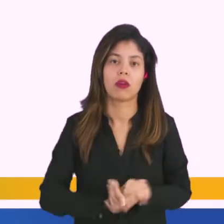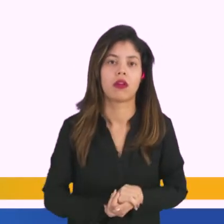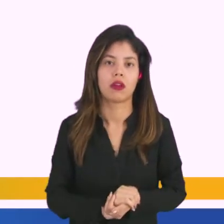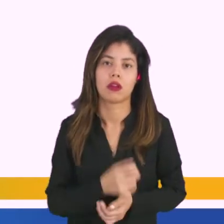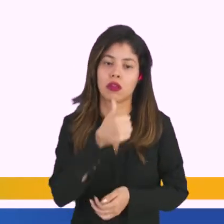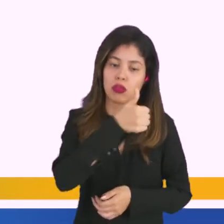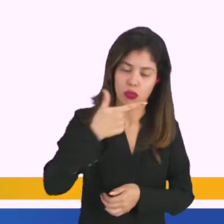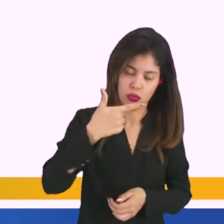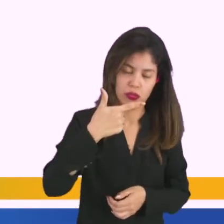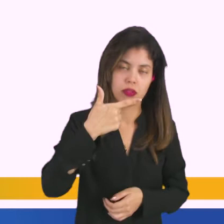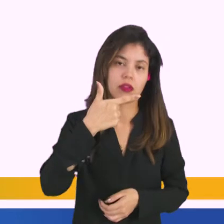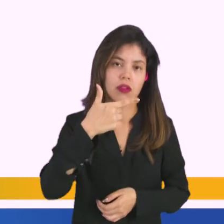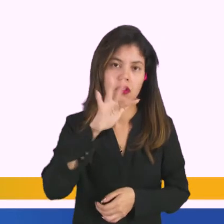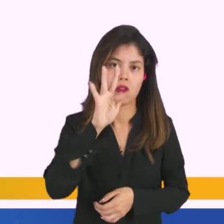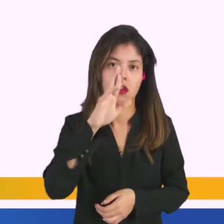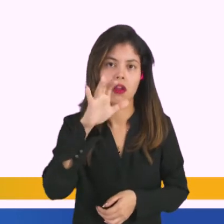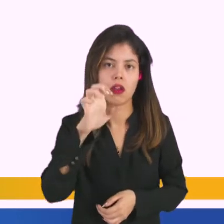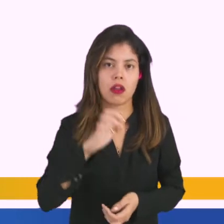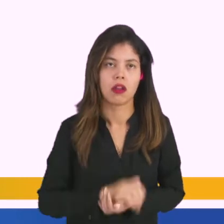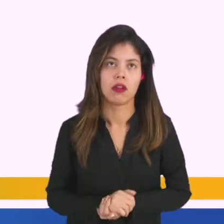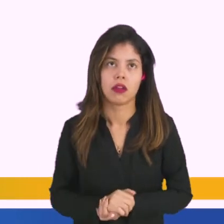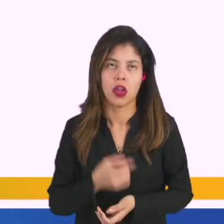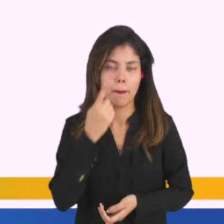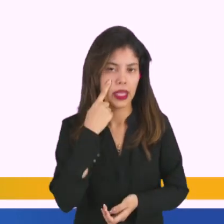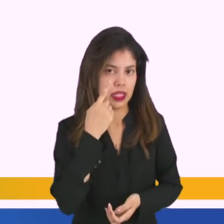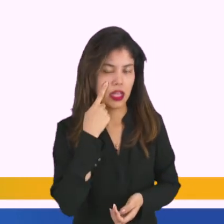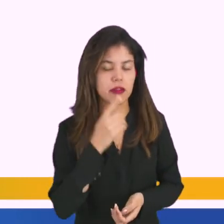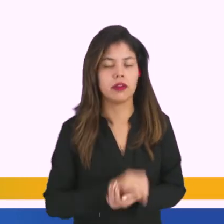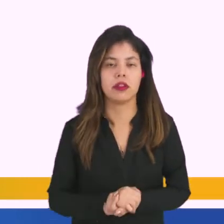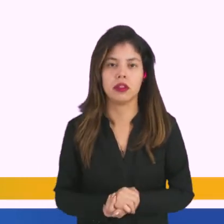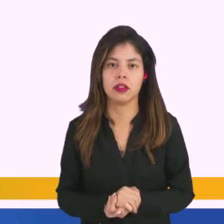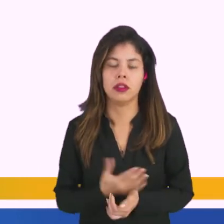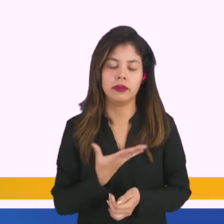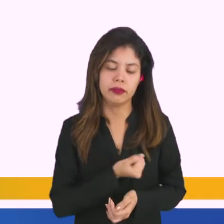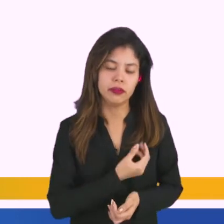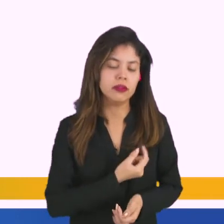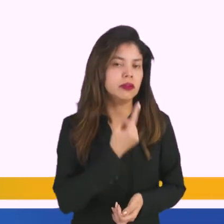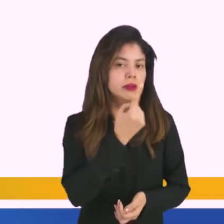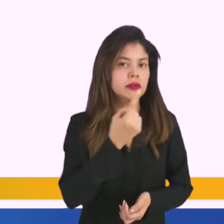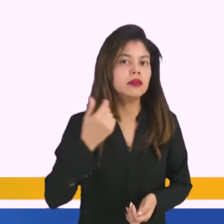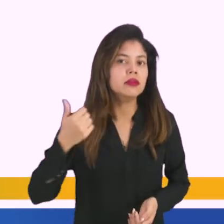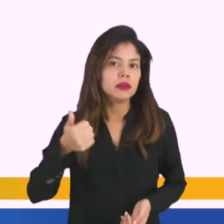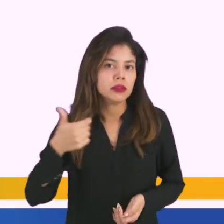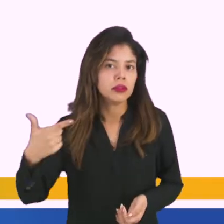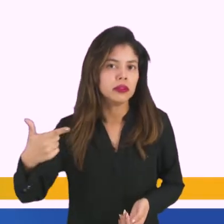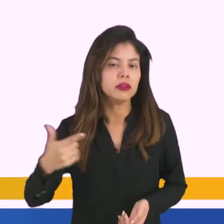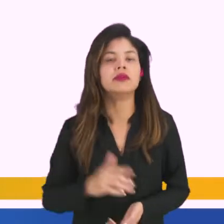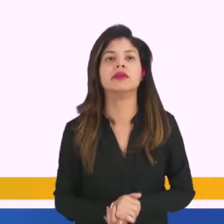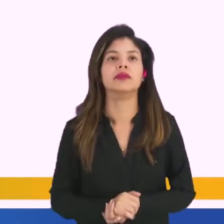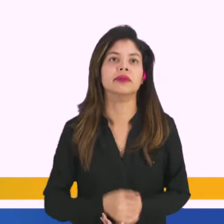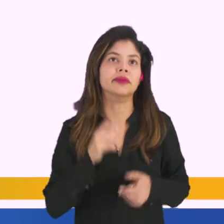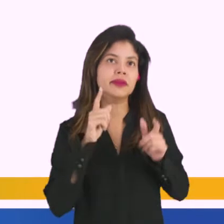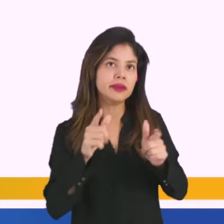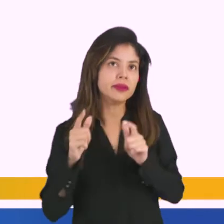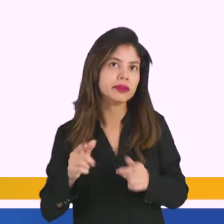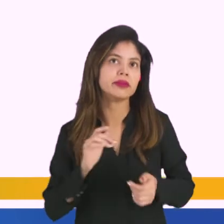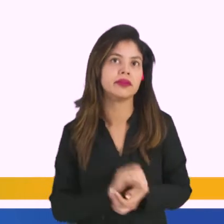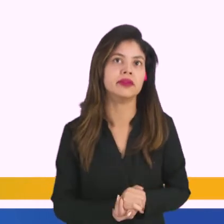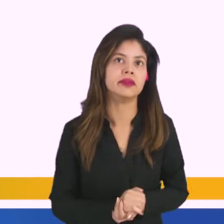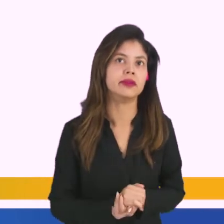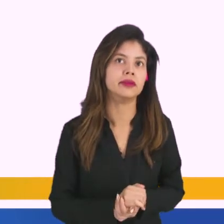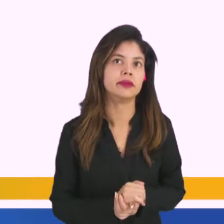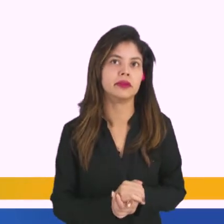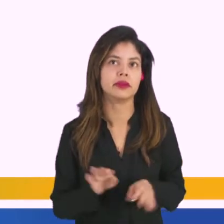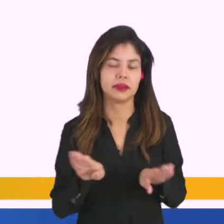possui 12 faces. Então, observe que essas faces estão numeradas de 1 a 12, certo? Então, o espaço amostral